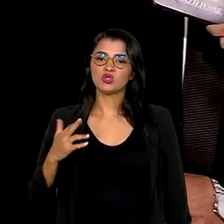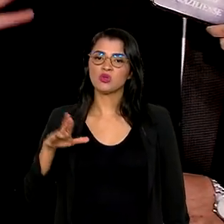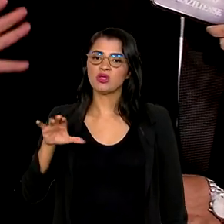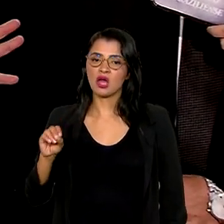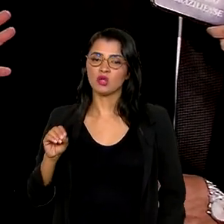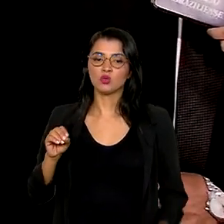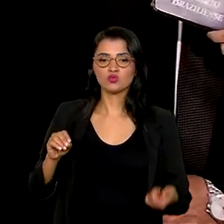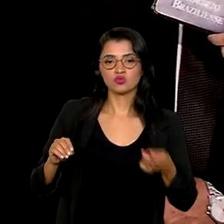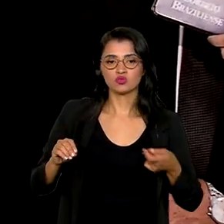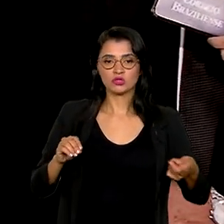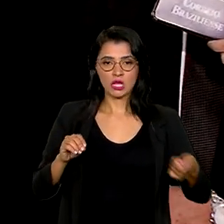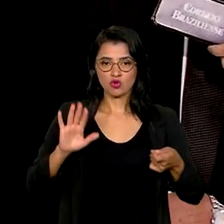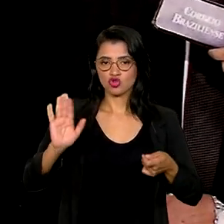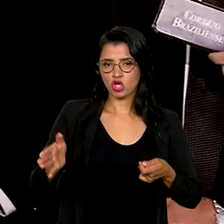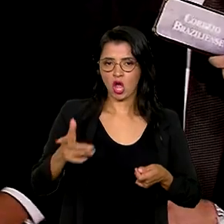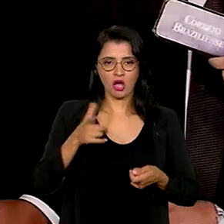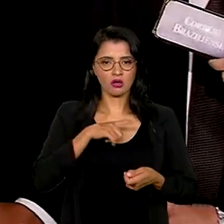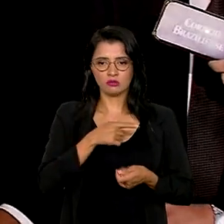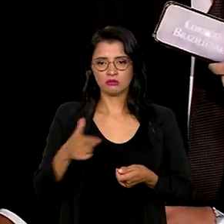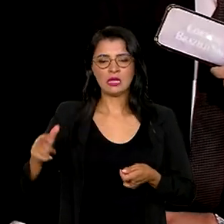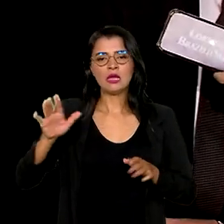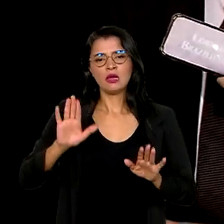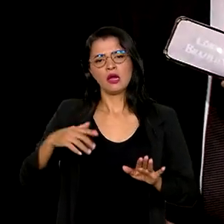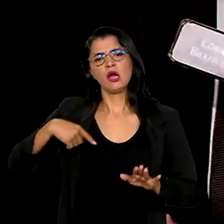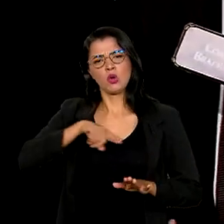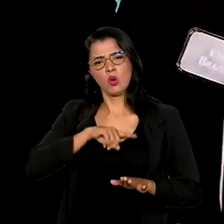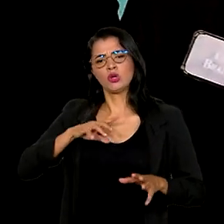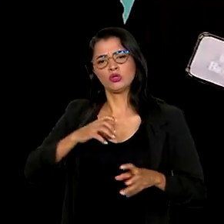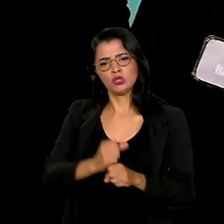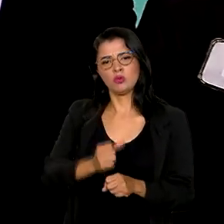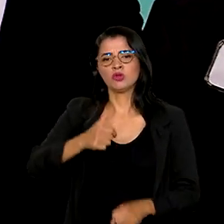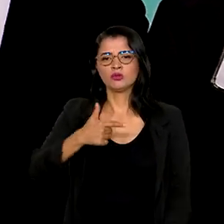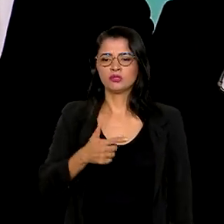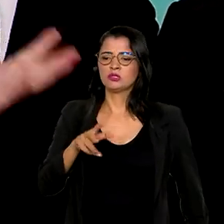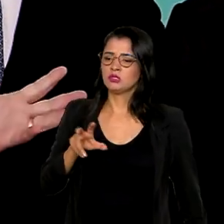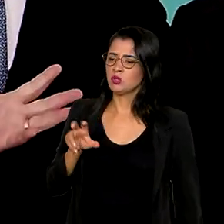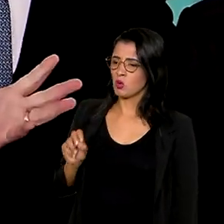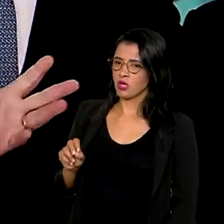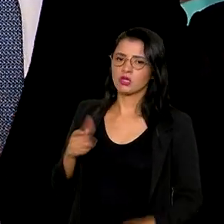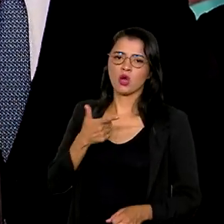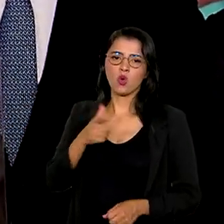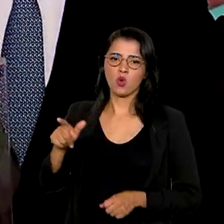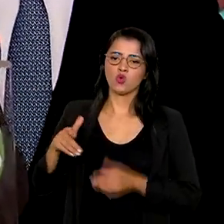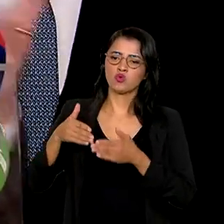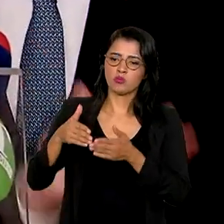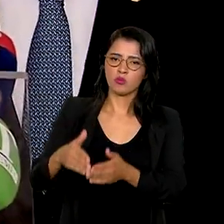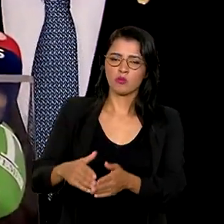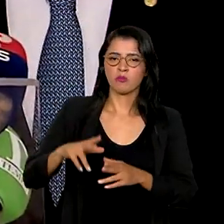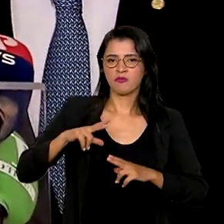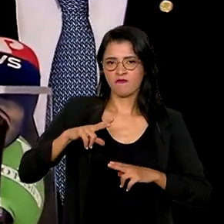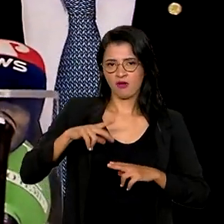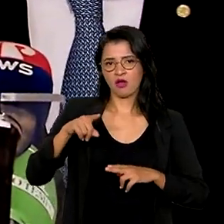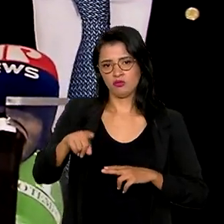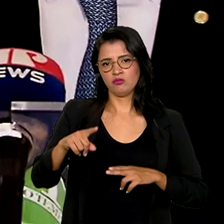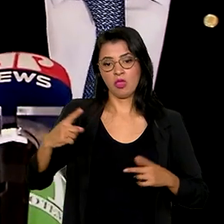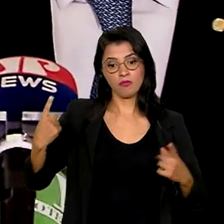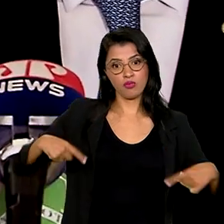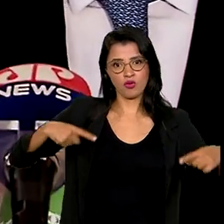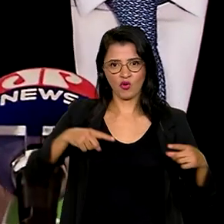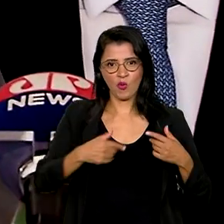Eles já são concessionários né agora nós temos 250 privados que concorre com os públicos